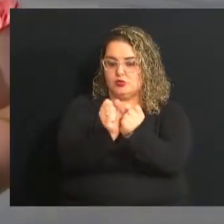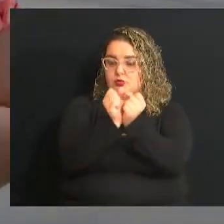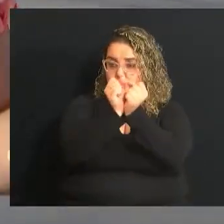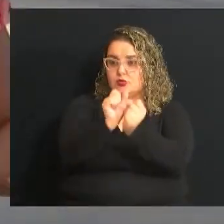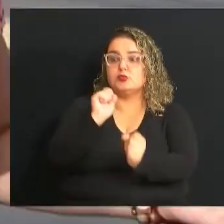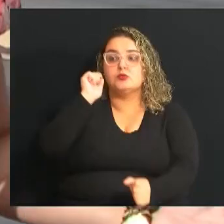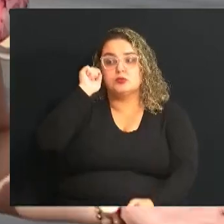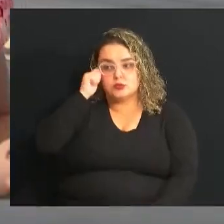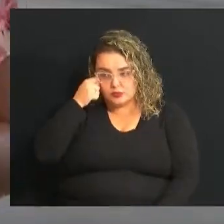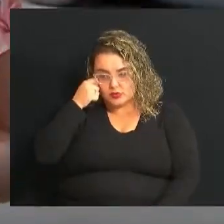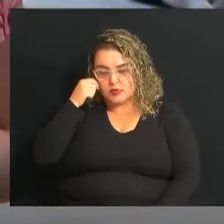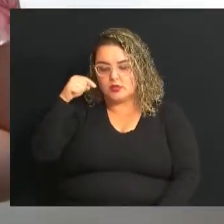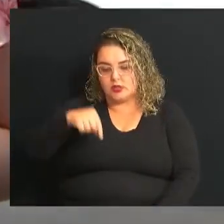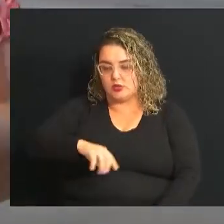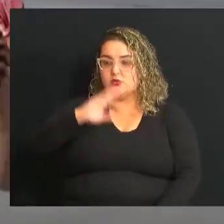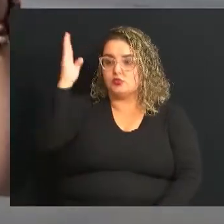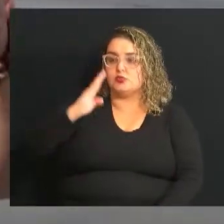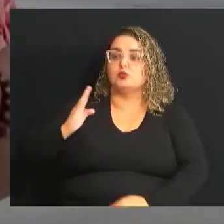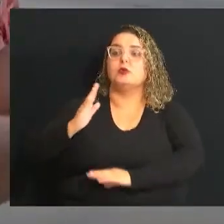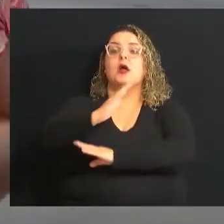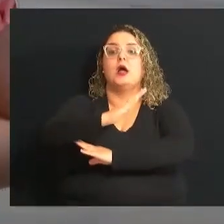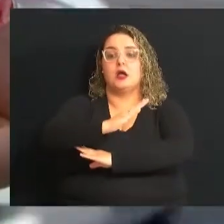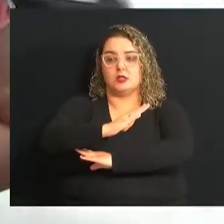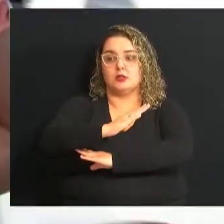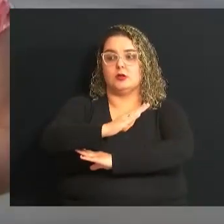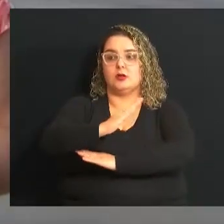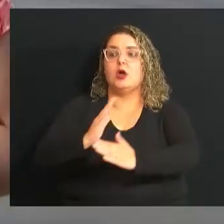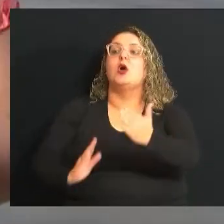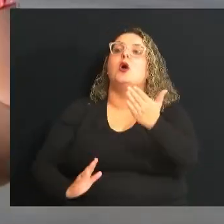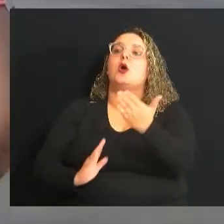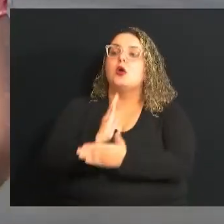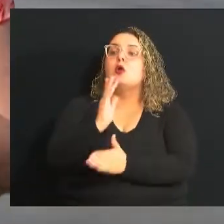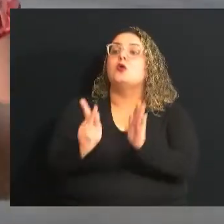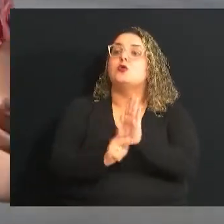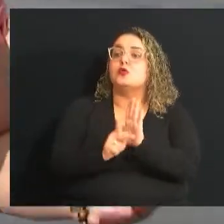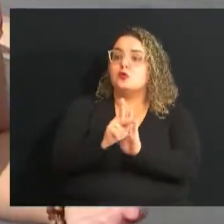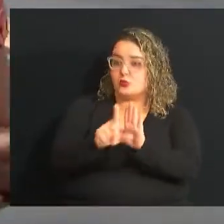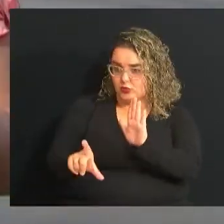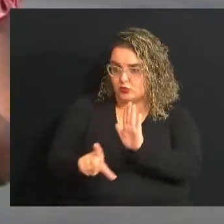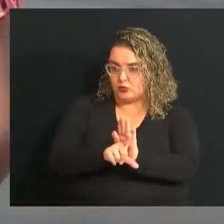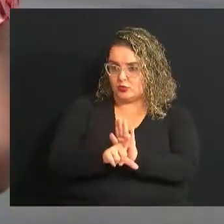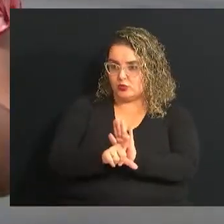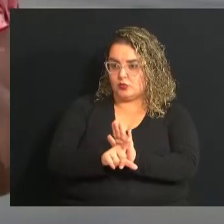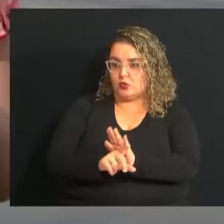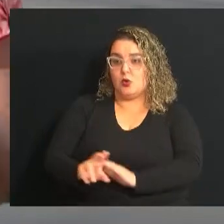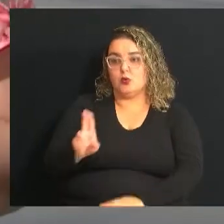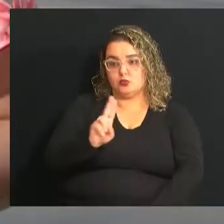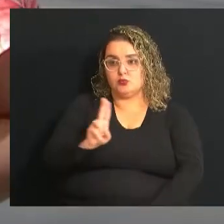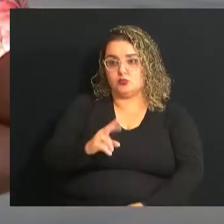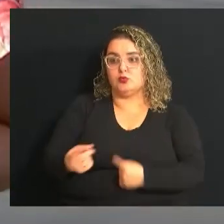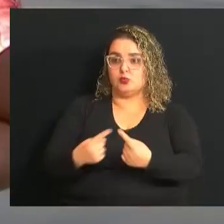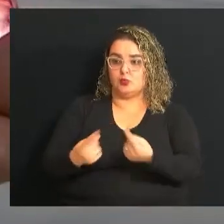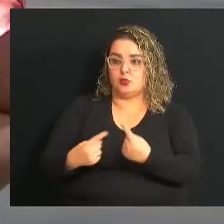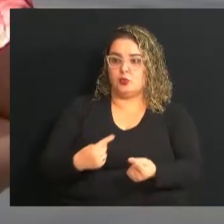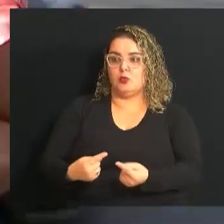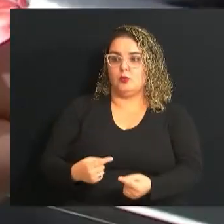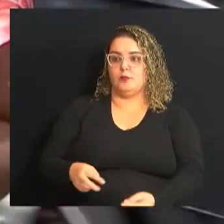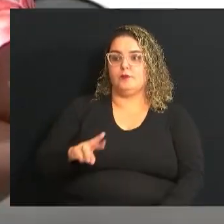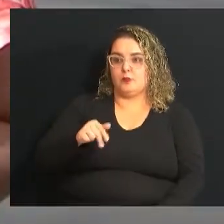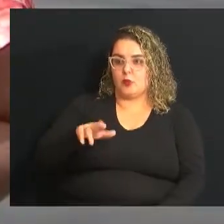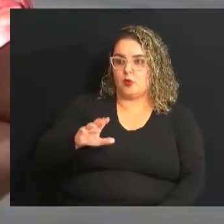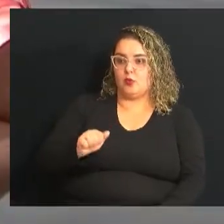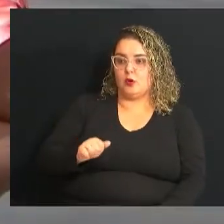do sistema judiciário e mostrava que muitos desses juízes, eles eram corruptos. Eles davam sentenças contrárias às pessoas negras